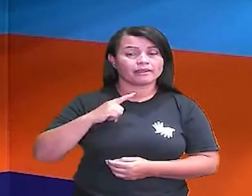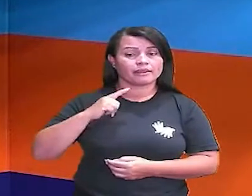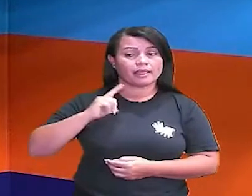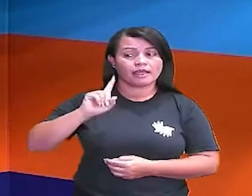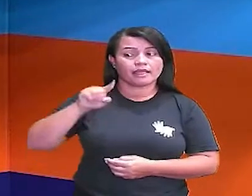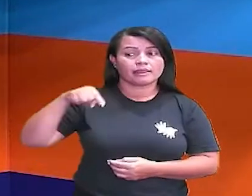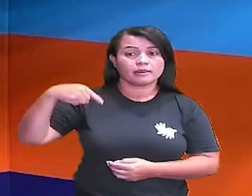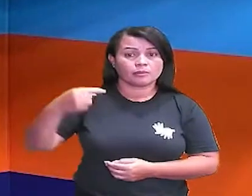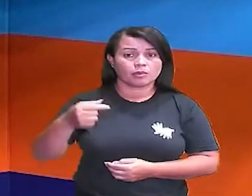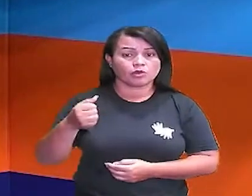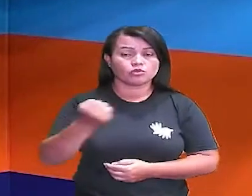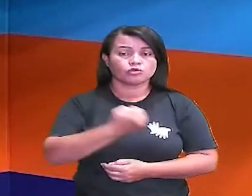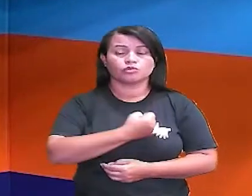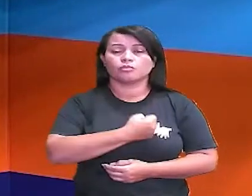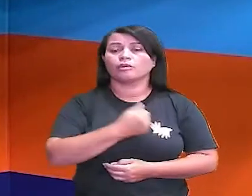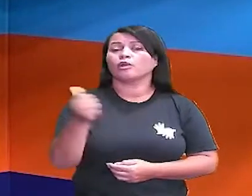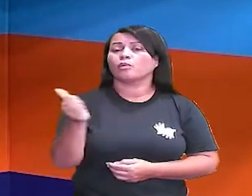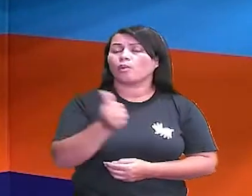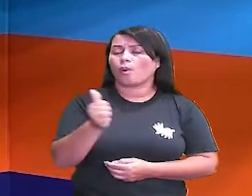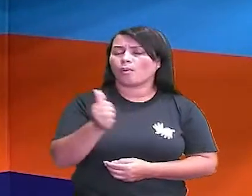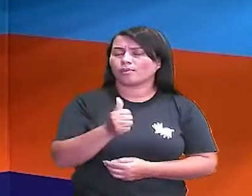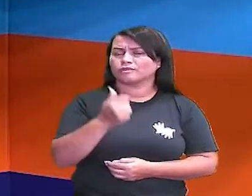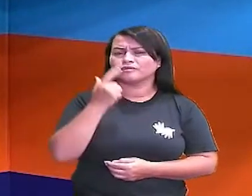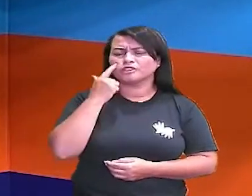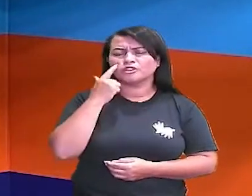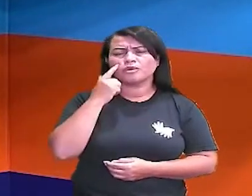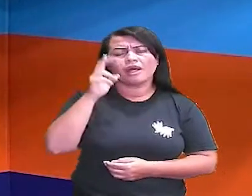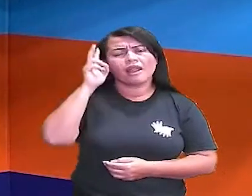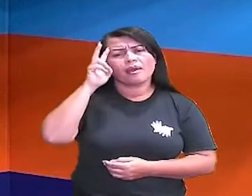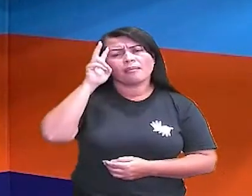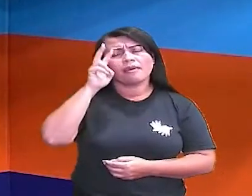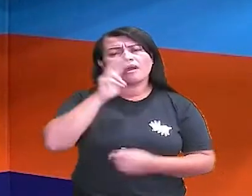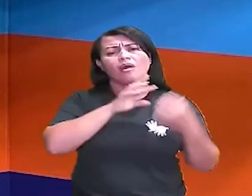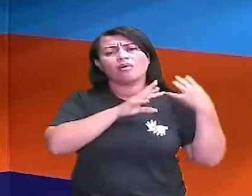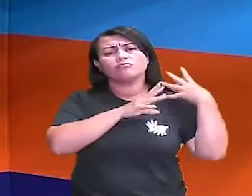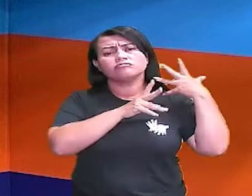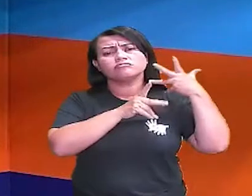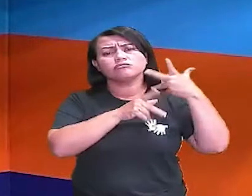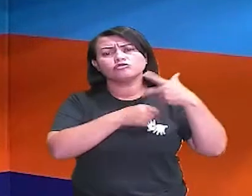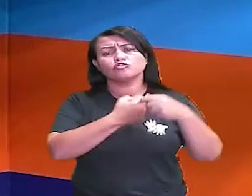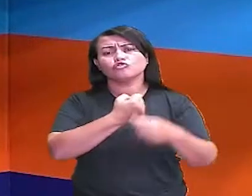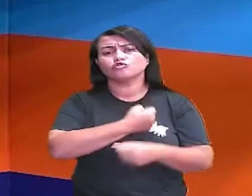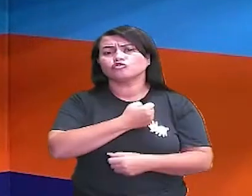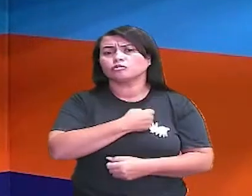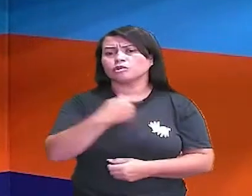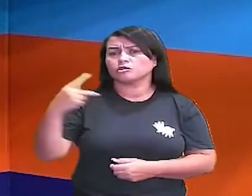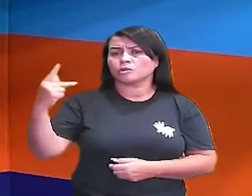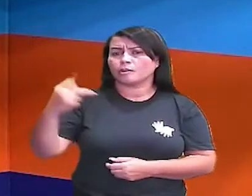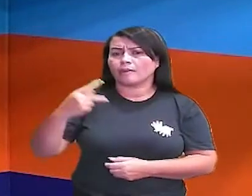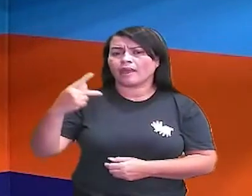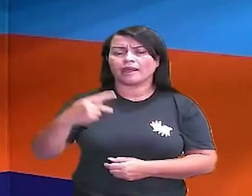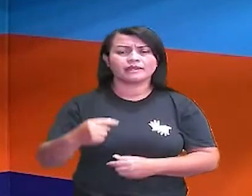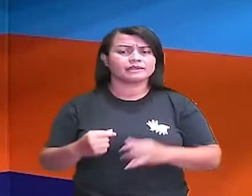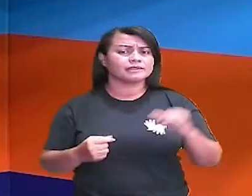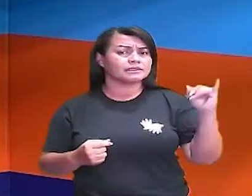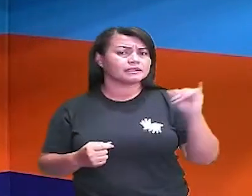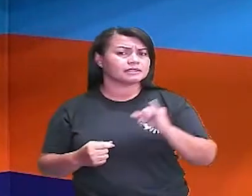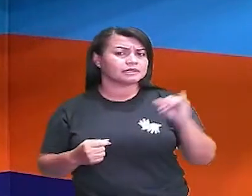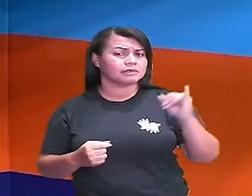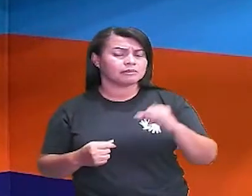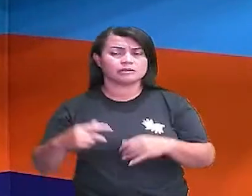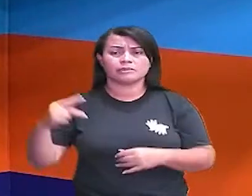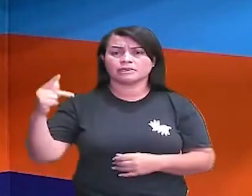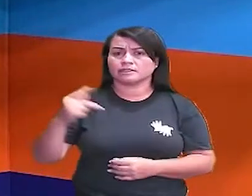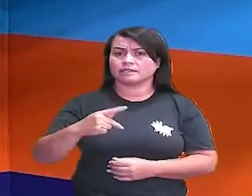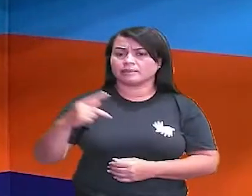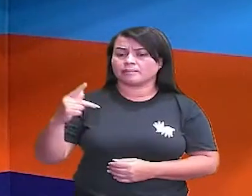do número 11? Gente, vamos só relembrar um pouquinho dos números pares e números ímpares. Para ser número